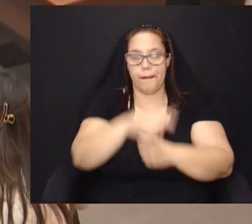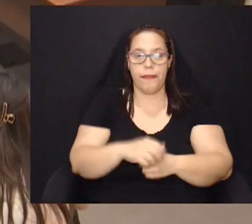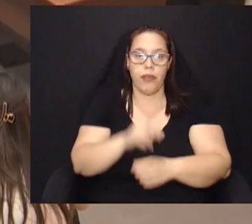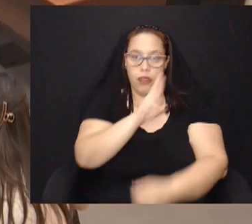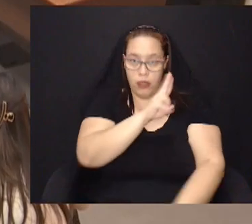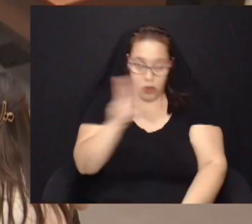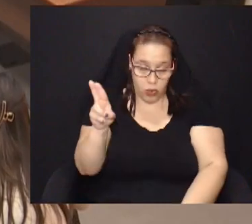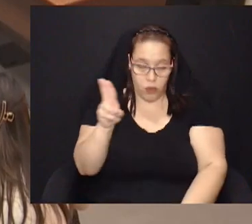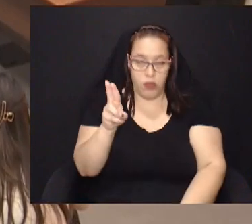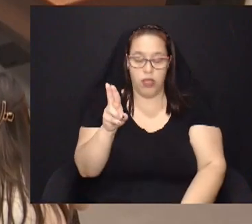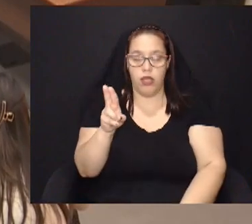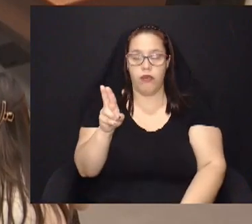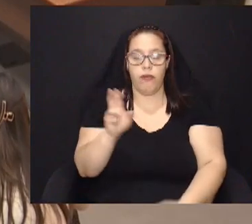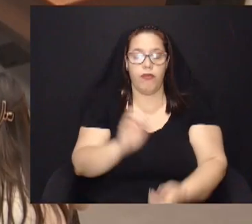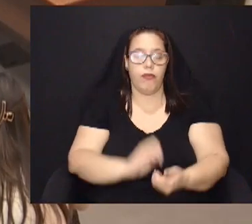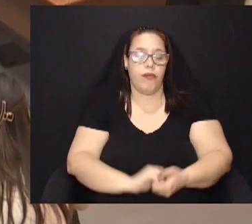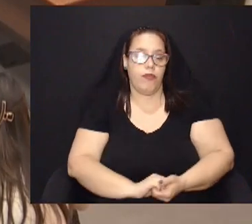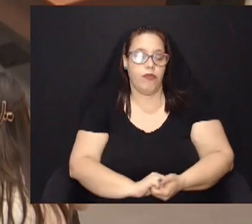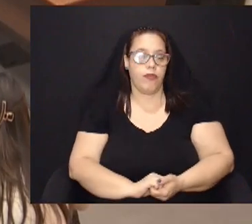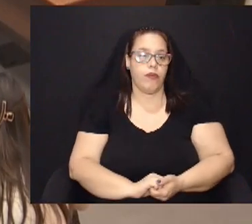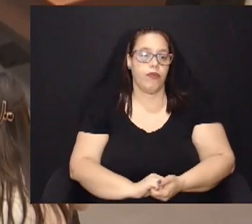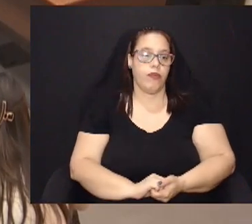e...